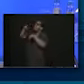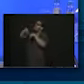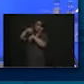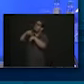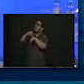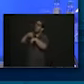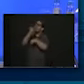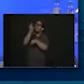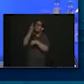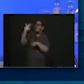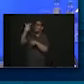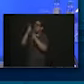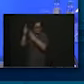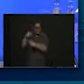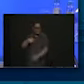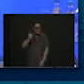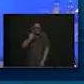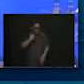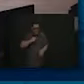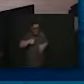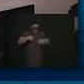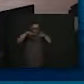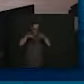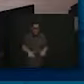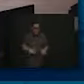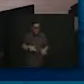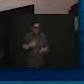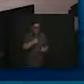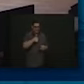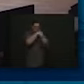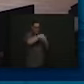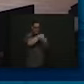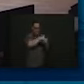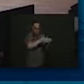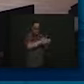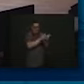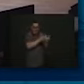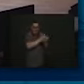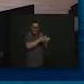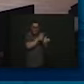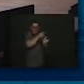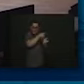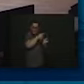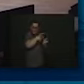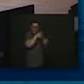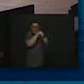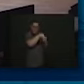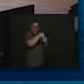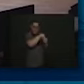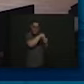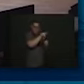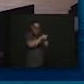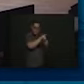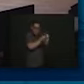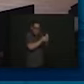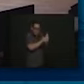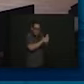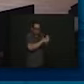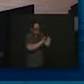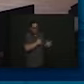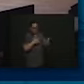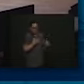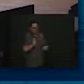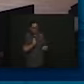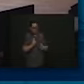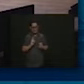isso eu não faço mas não é menor mas o senhor não é Renata Desculpa eu só vou para para